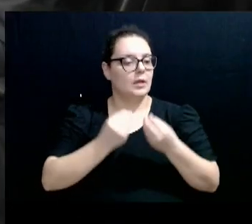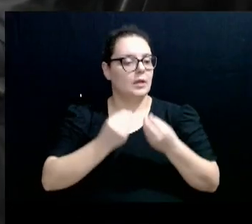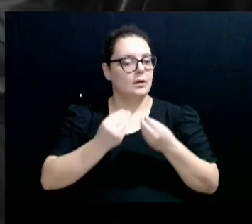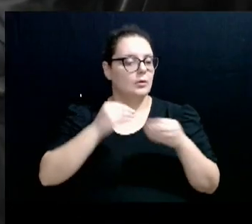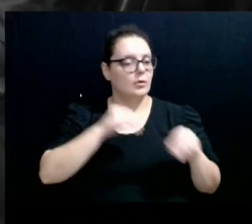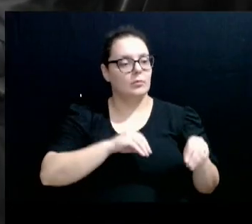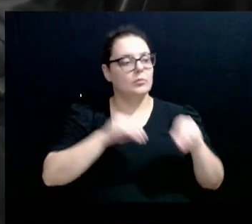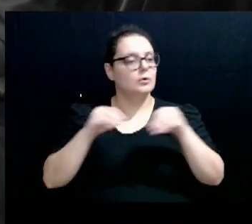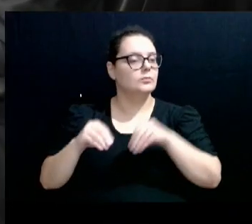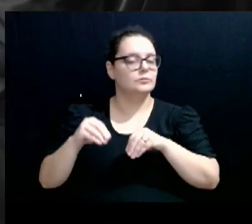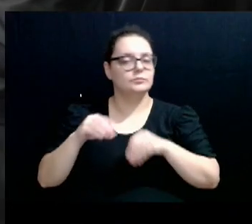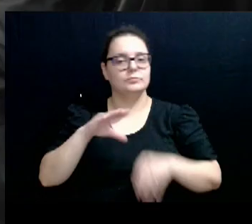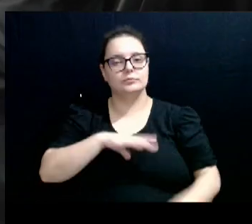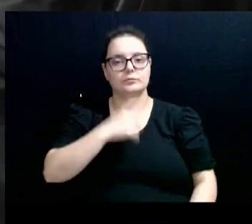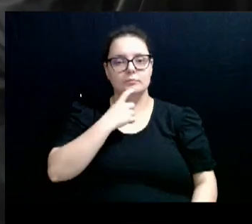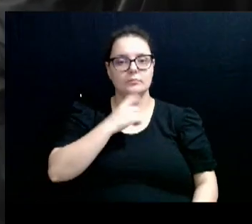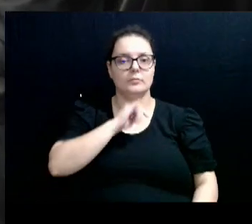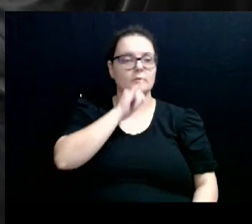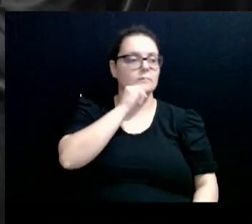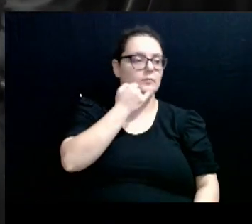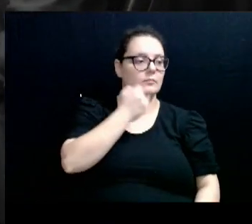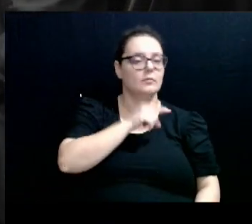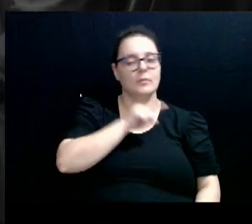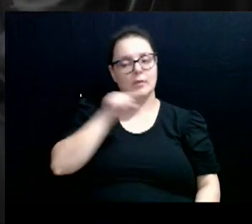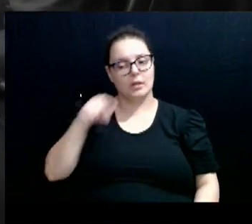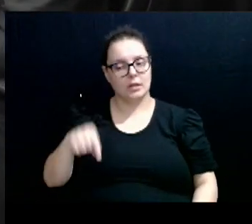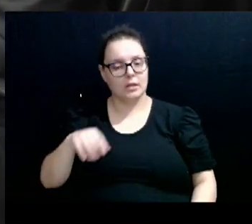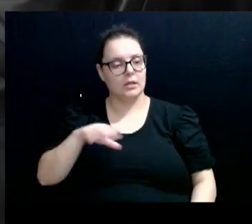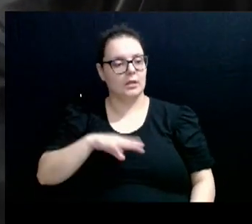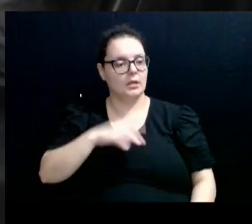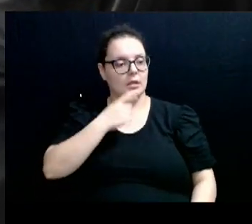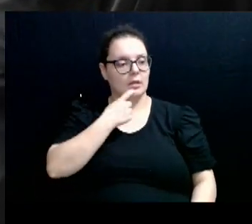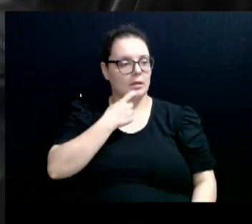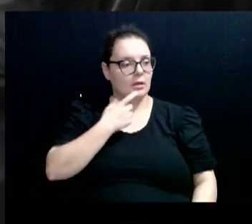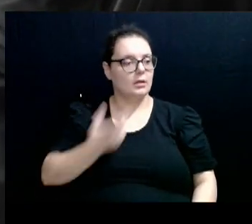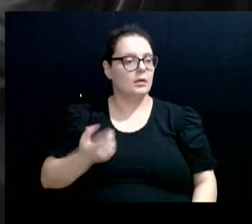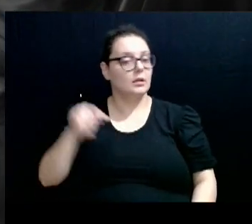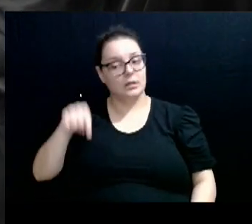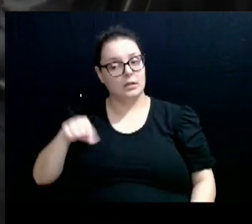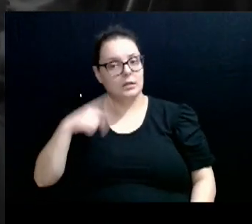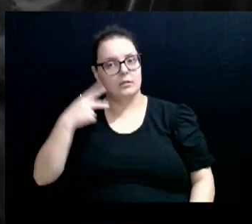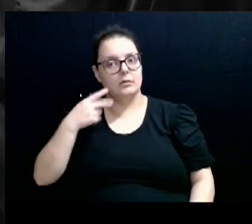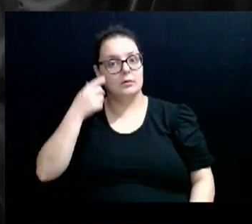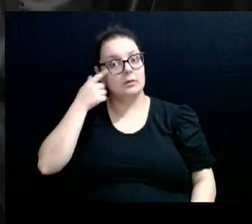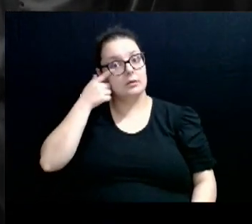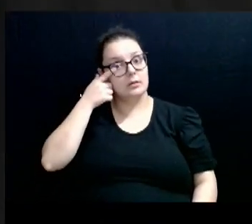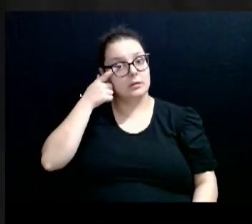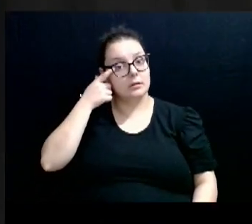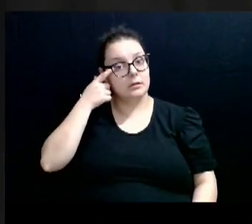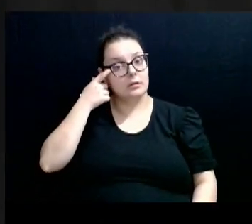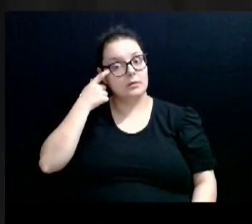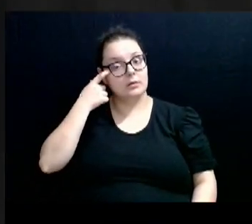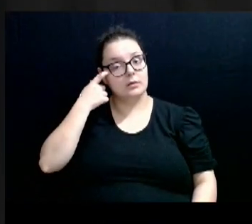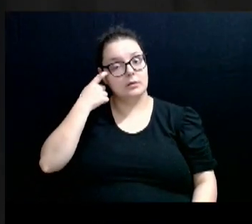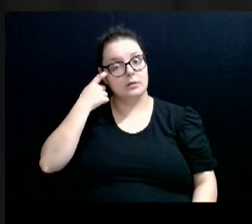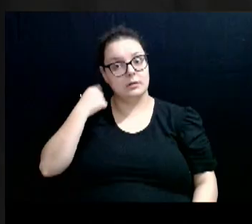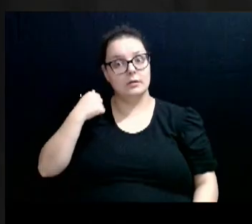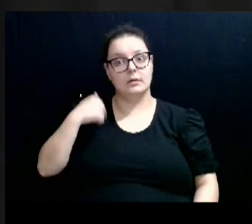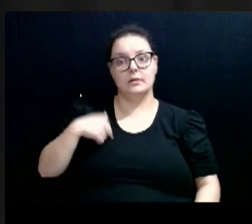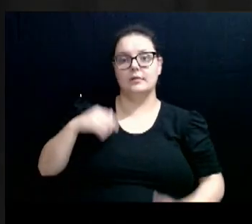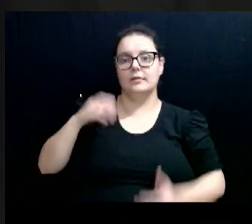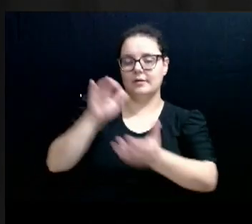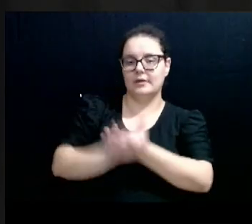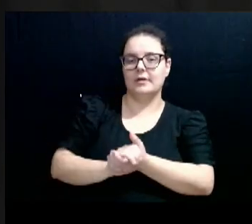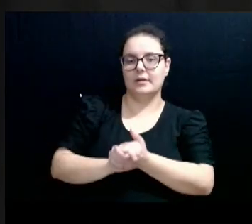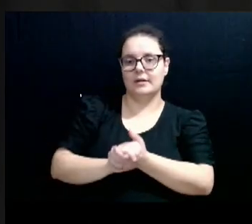para Campinas e lá em Campinas vou entrar na política também. Como que foi essa? Na verdade, eu casei com uma moça aqui de Campinas, a professora Eliana